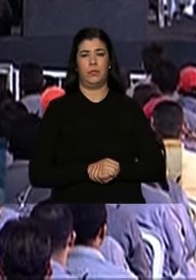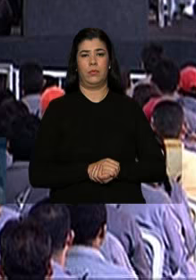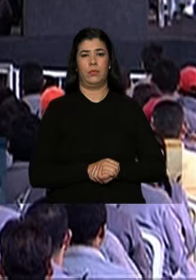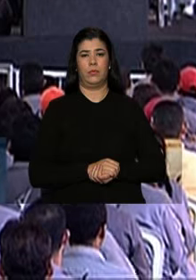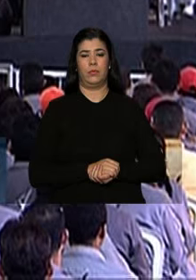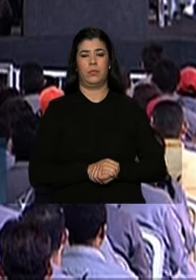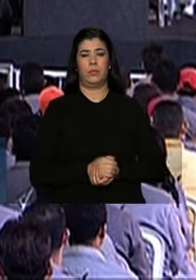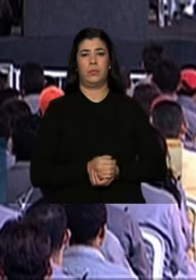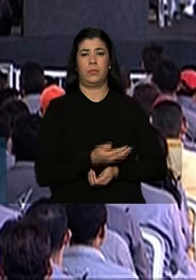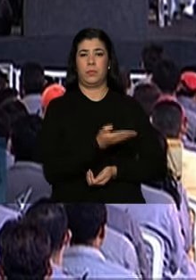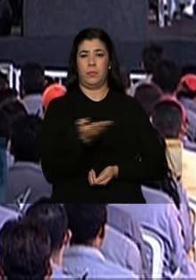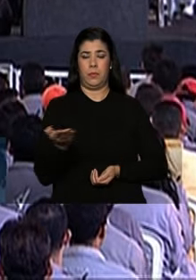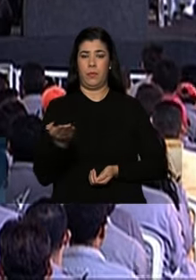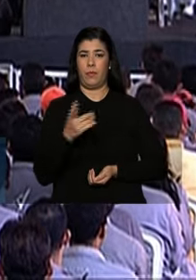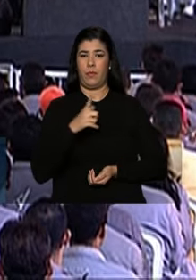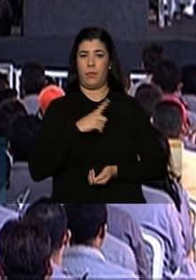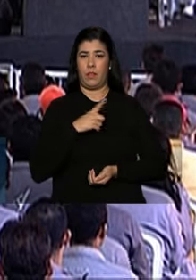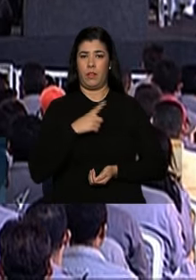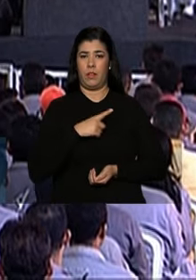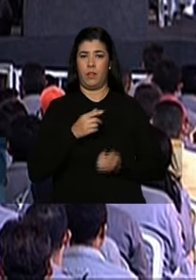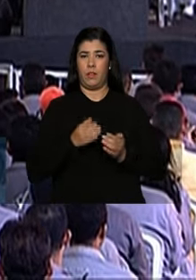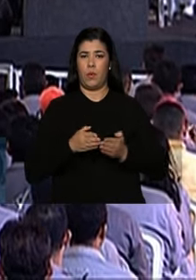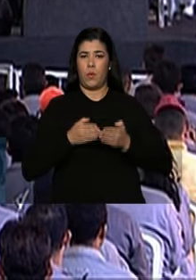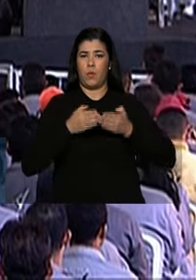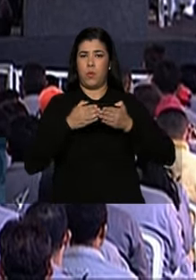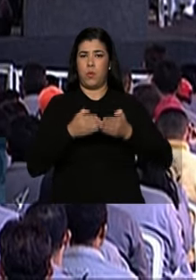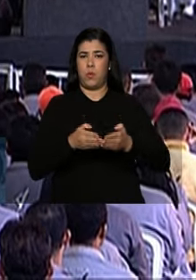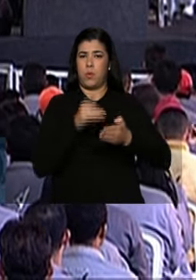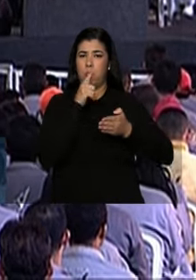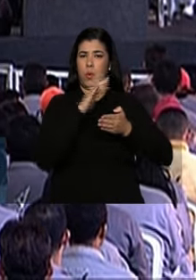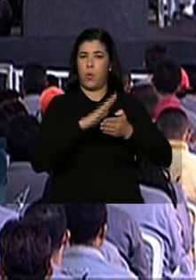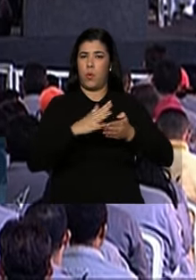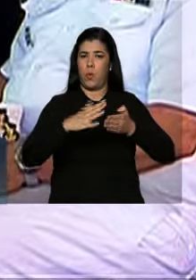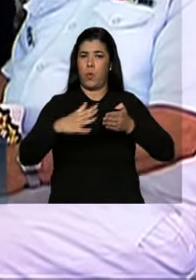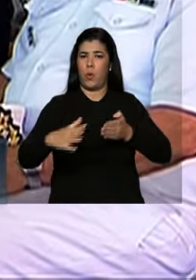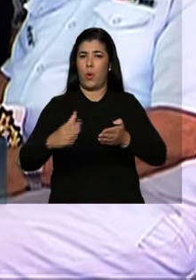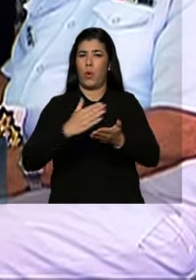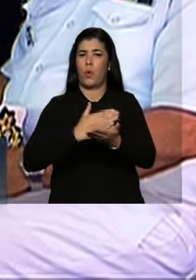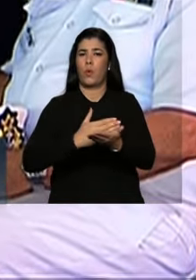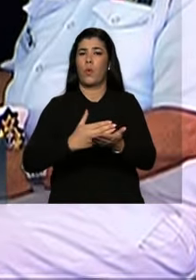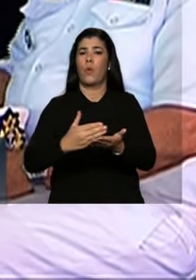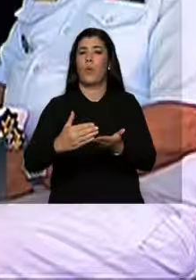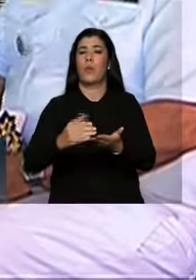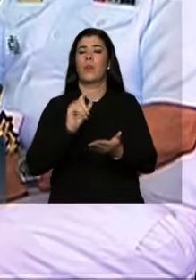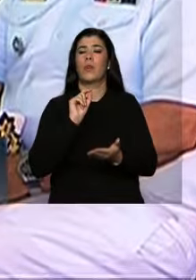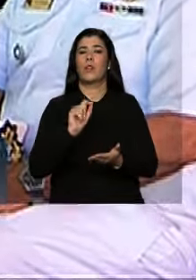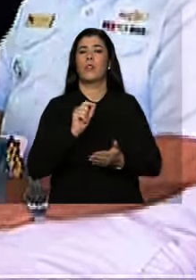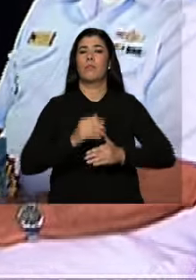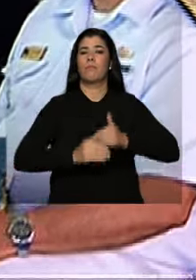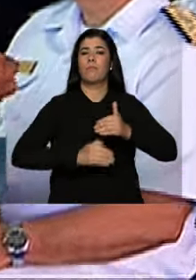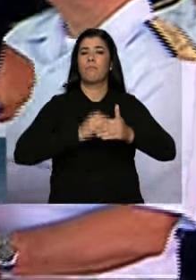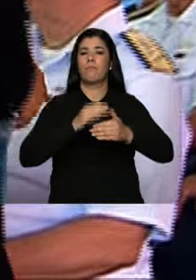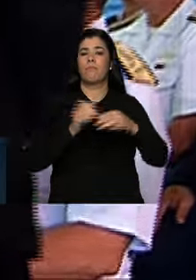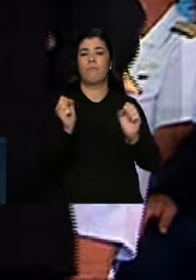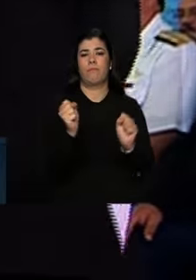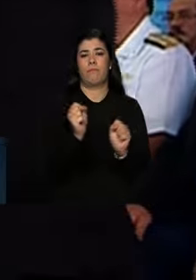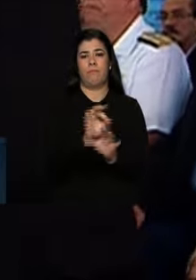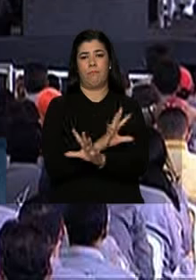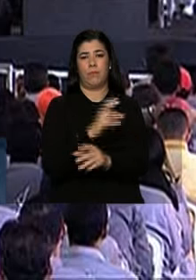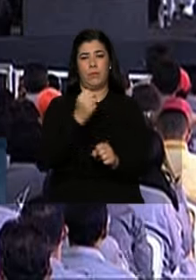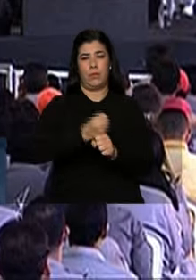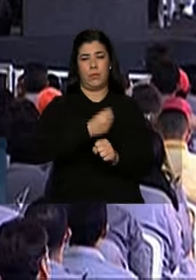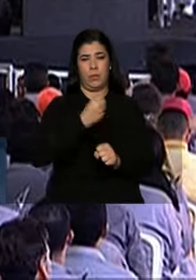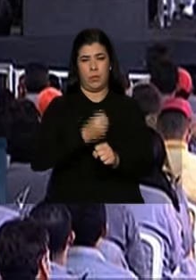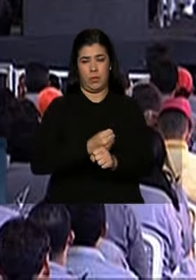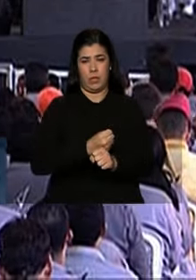Senhoras e senhores, o lançamento ao mar de um navio representa o início da fase de acabamento de sua construção,